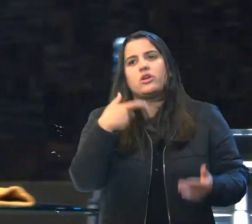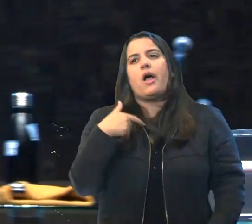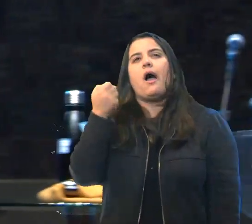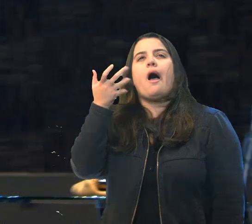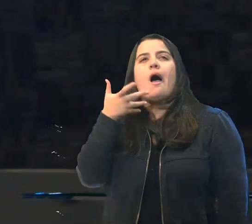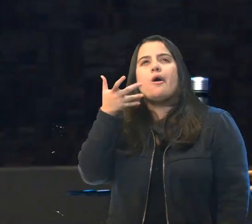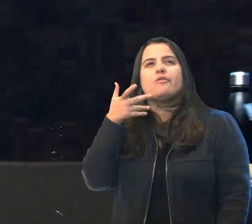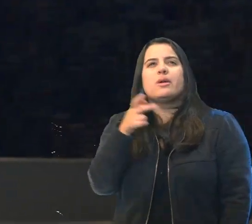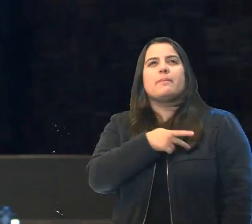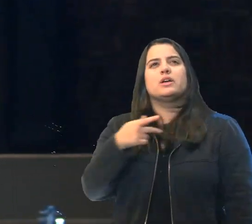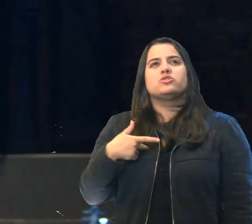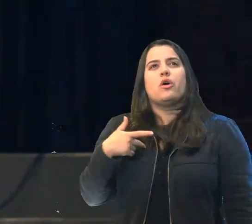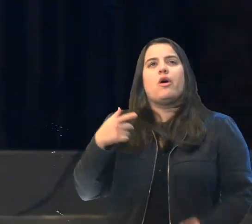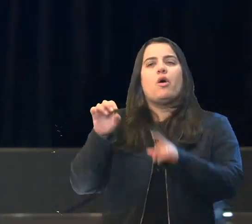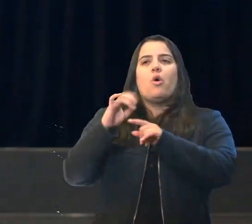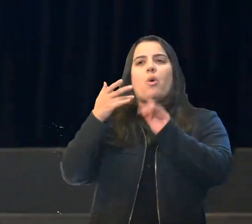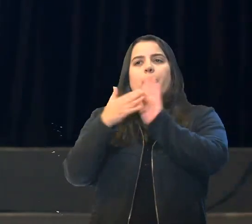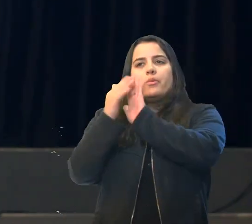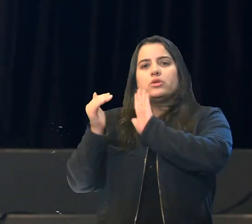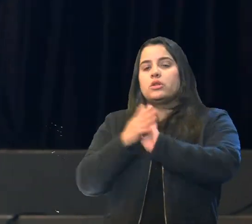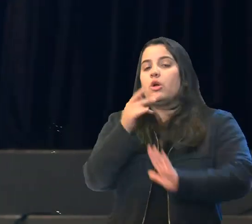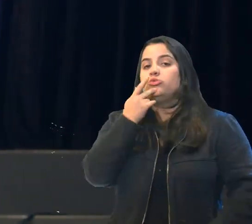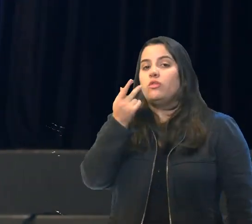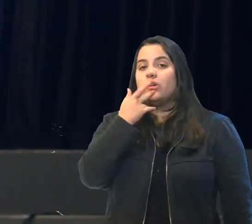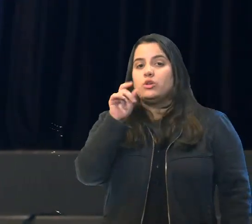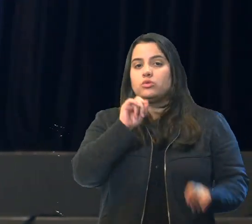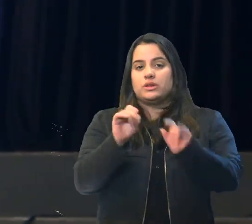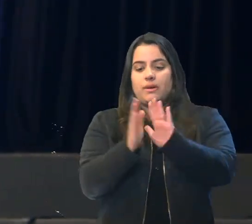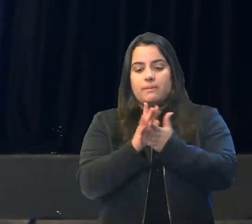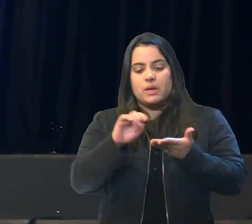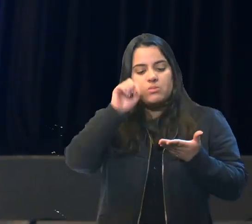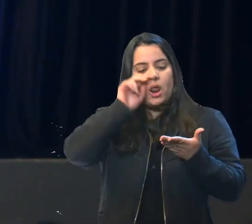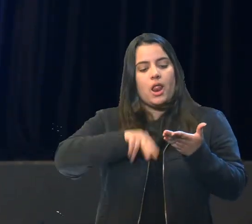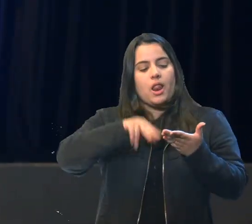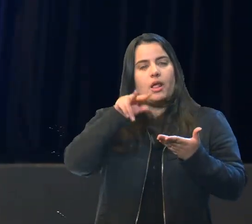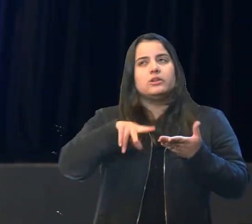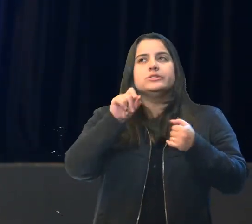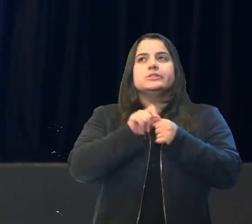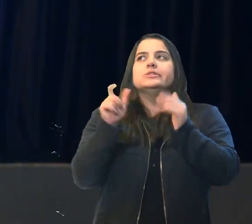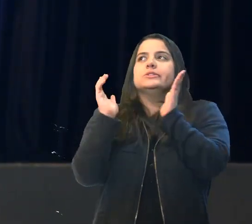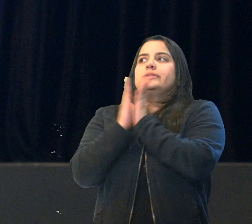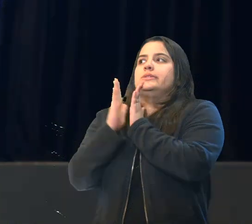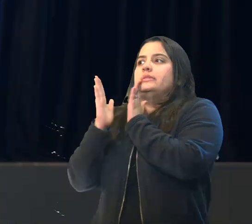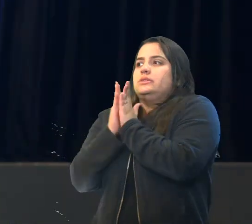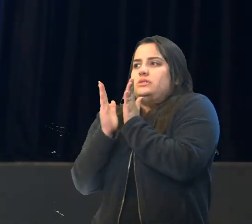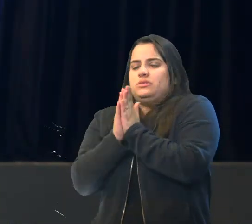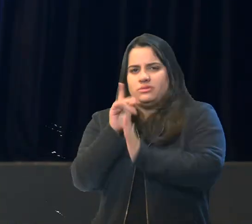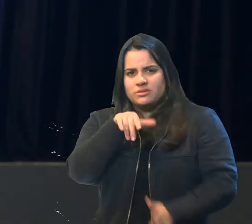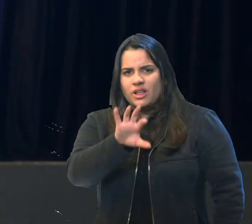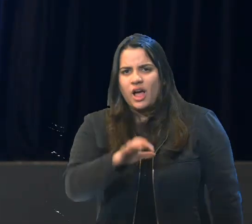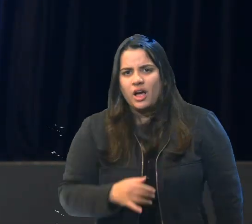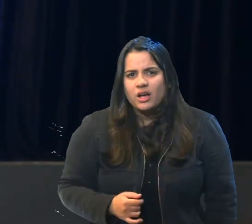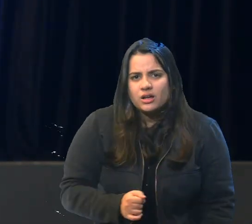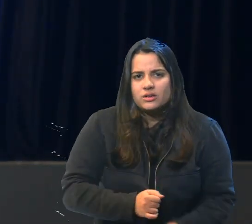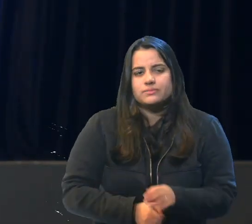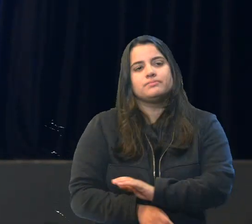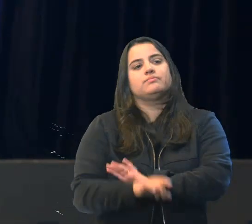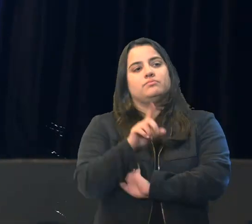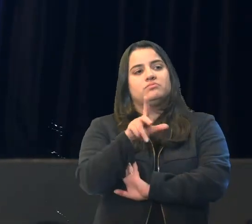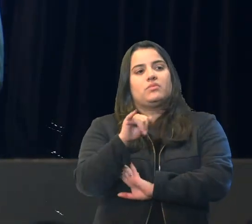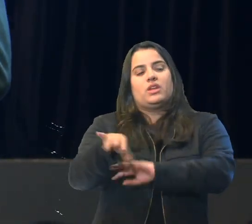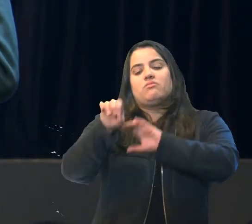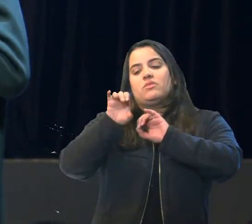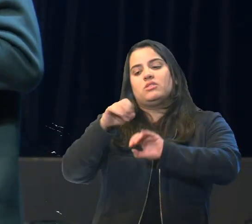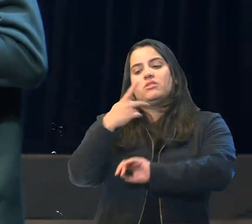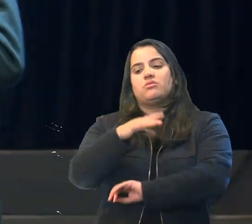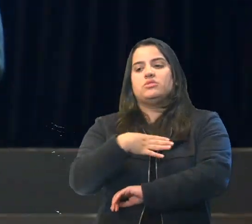de colocar louvor. Eu estou falando de ler a Bíblia, parar tudo e orar. É assim que você vai ensinar o seu filho a